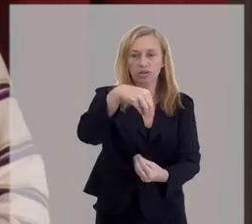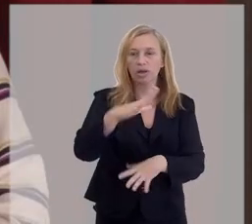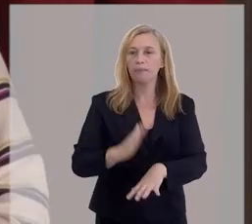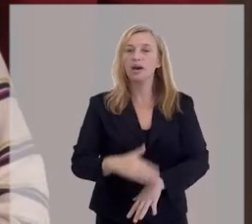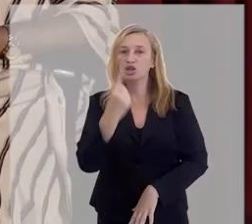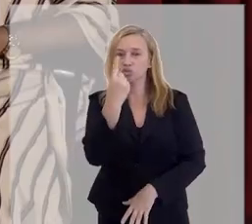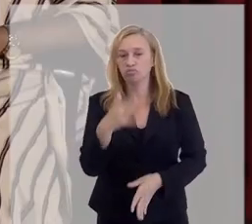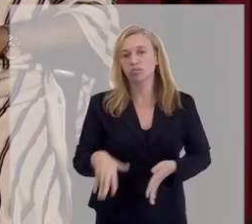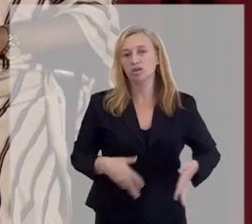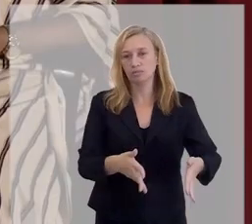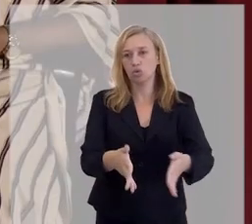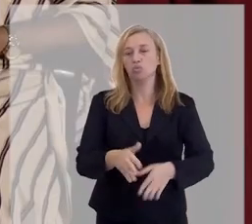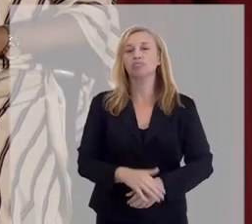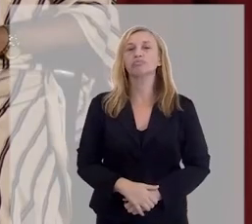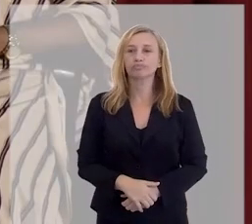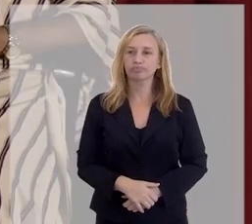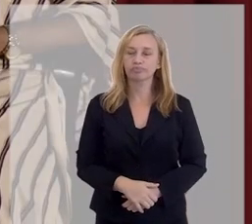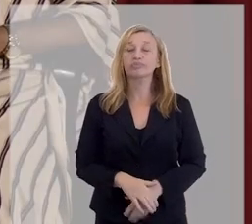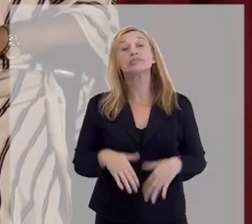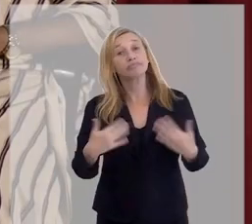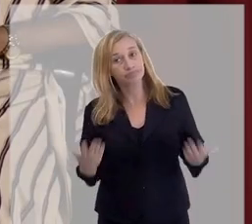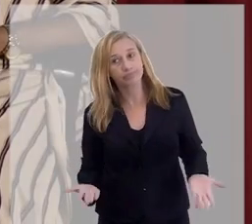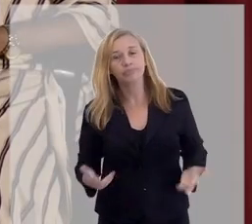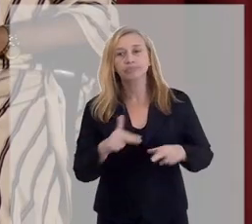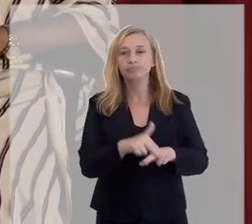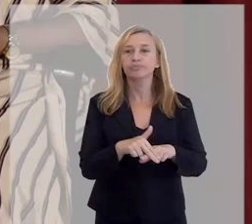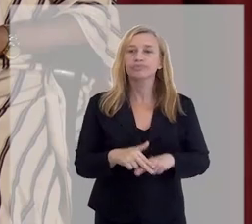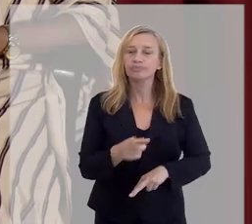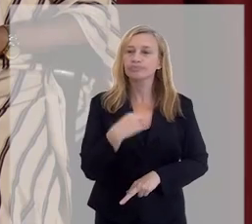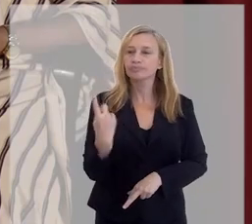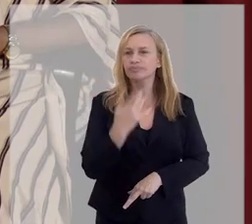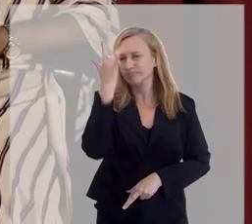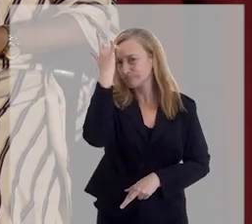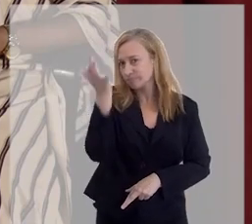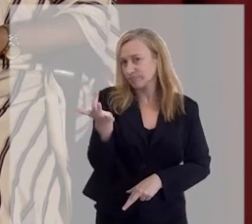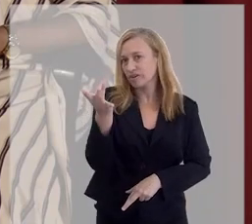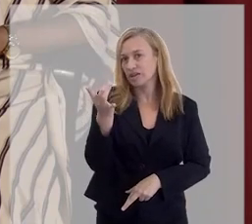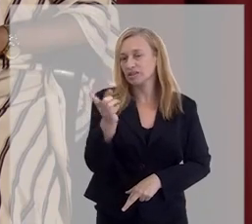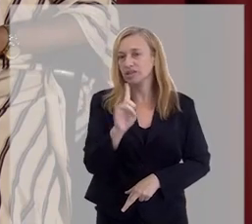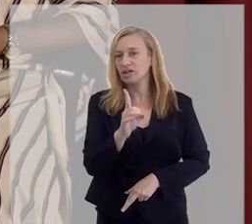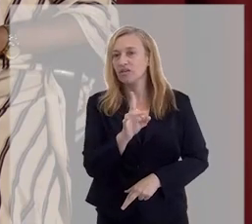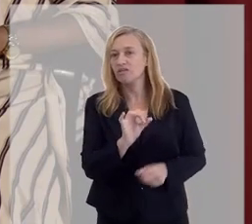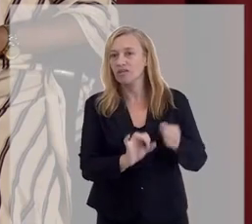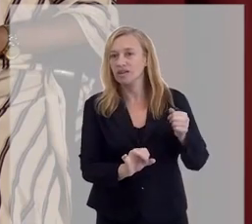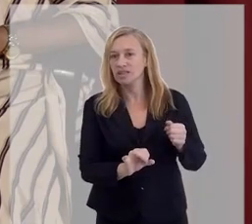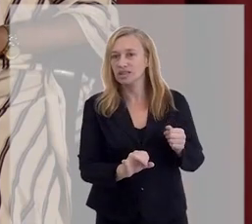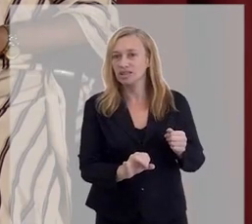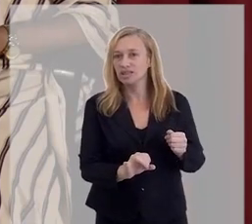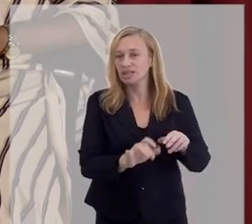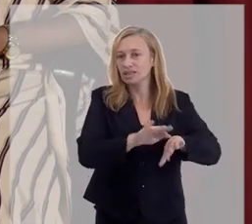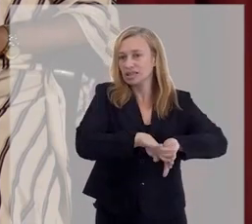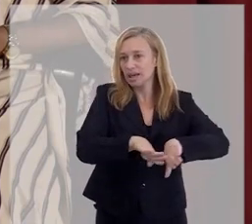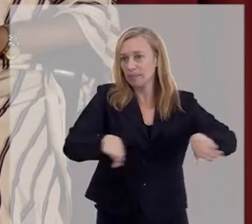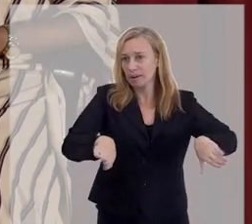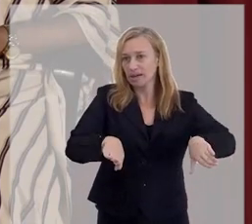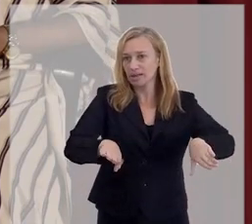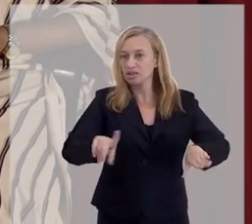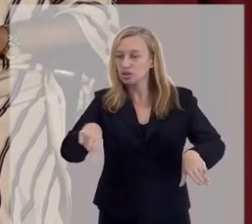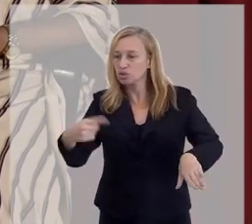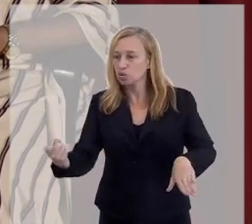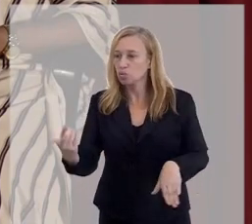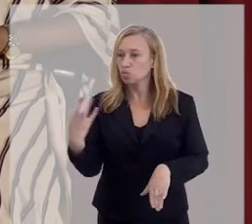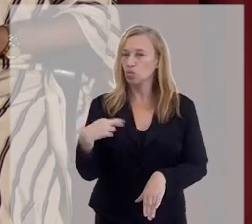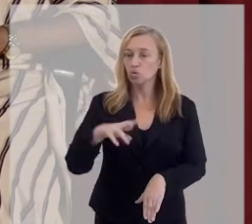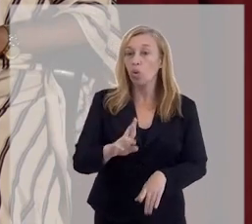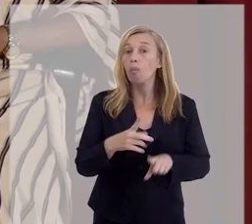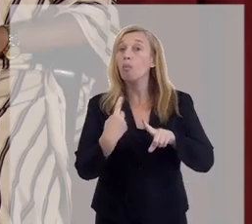espíritas, é mais um caminho. Então, por isso que para a gente é fácil não fazer nenhuma distinção